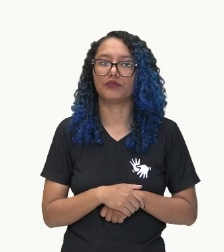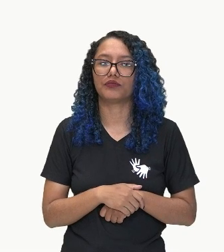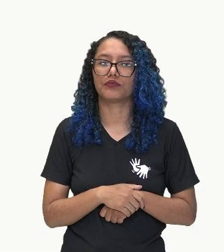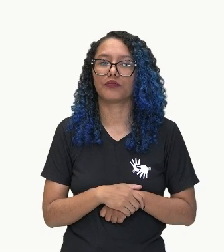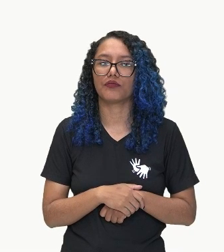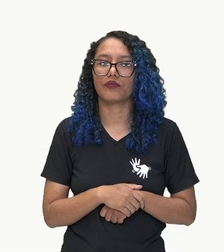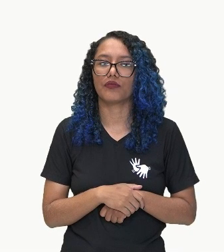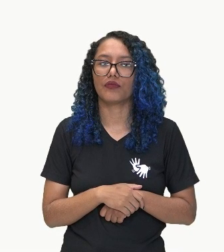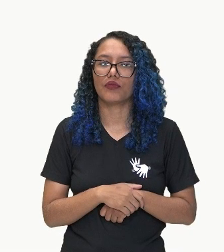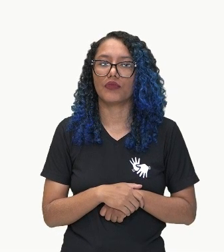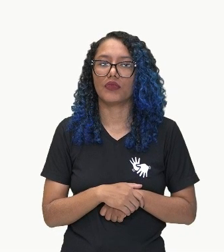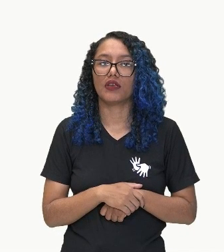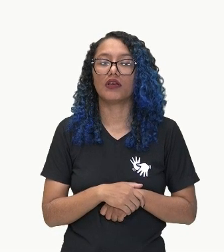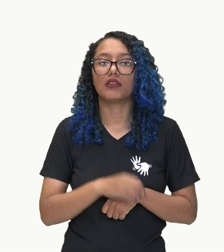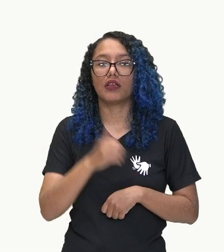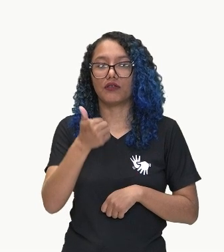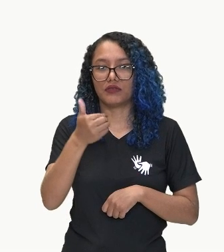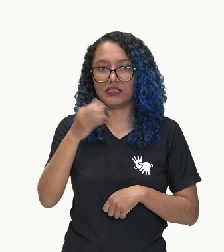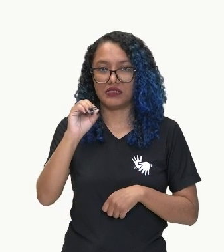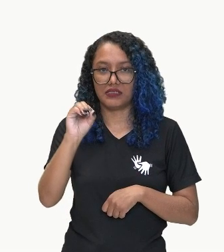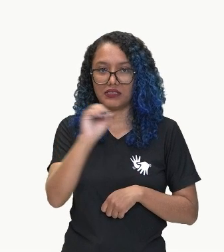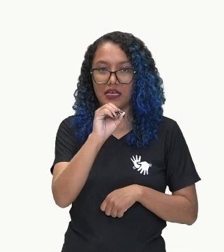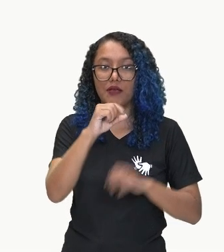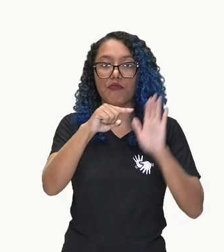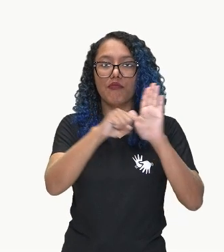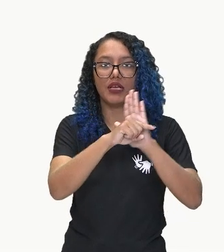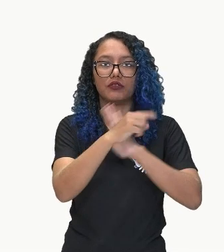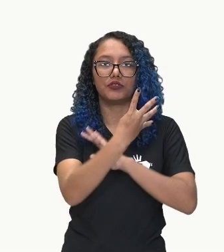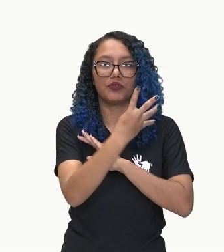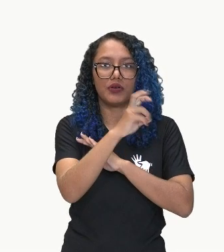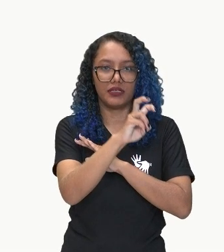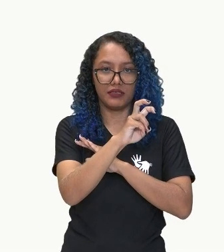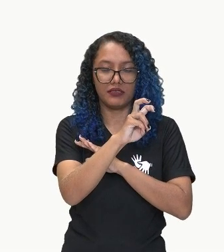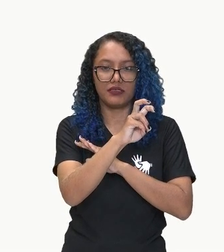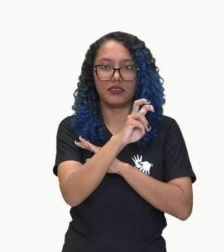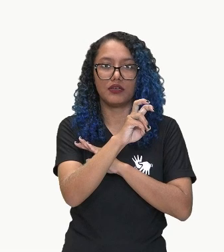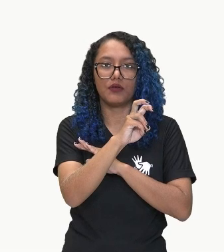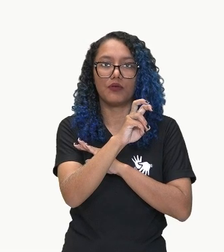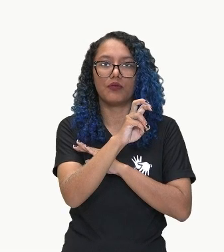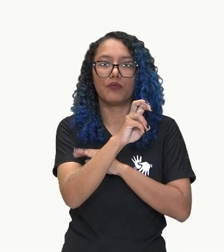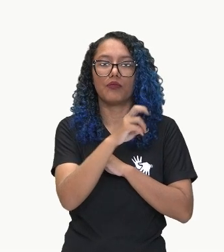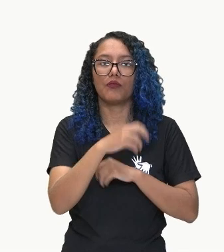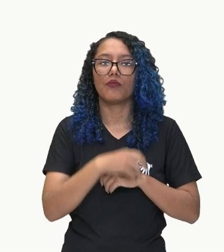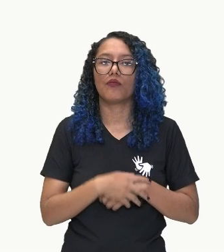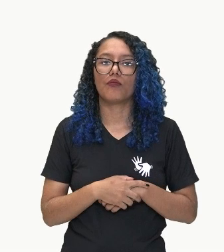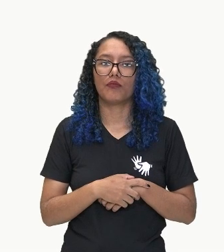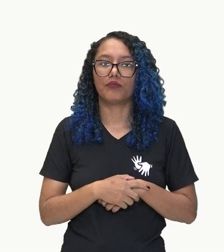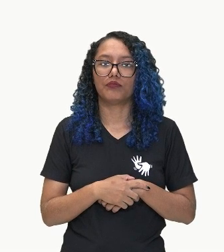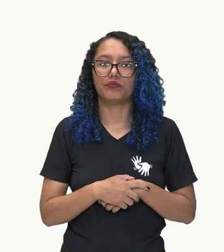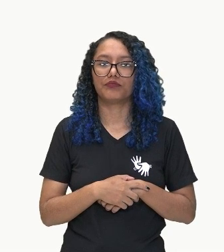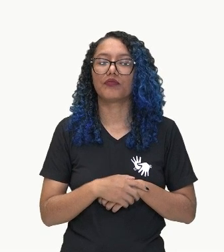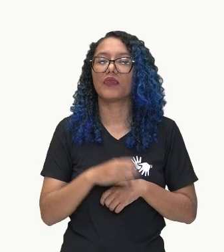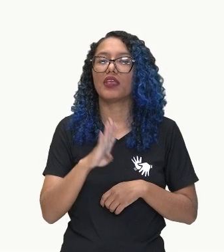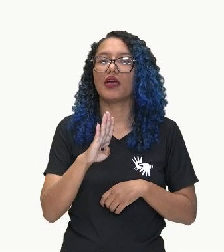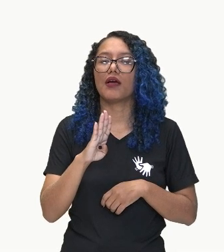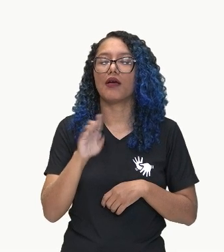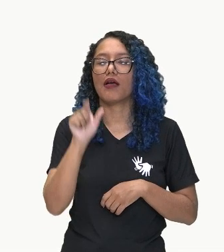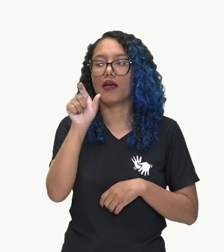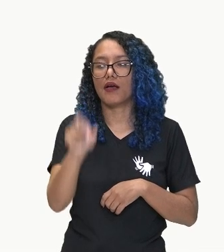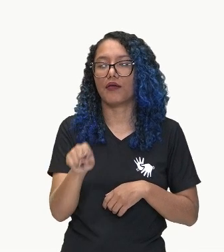saíram 45 reais. Quanto a Bianca vai receber?